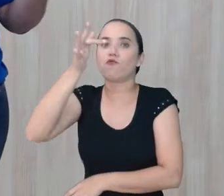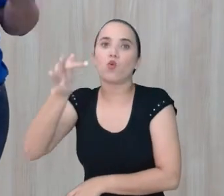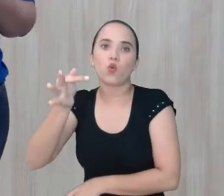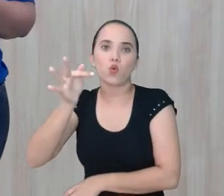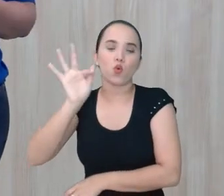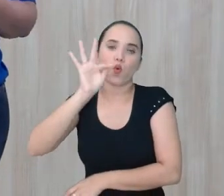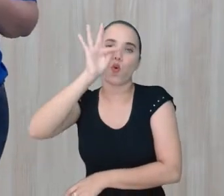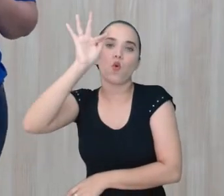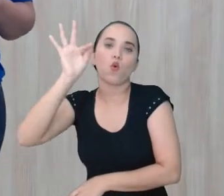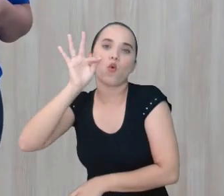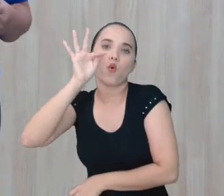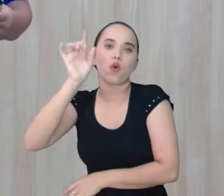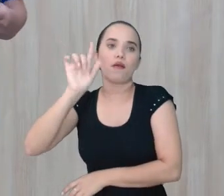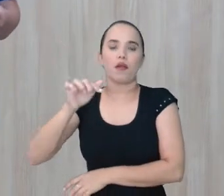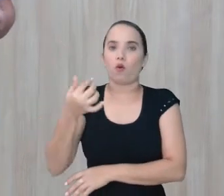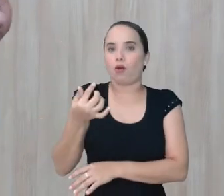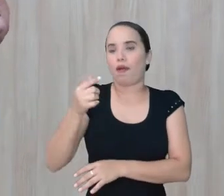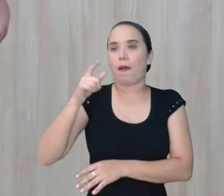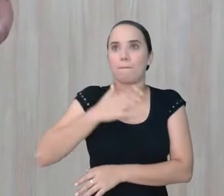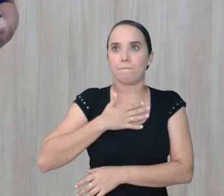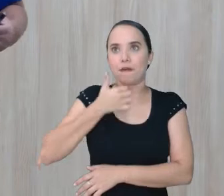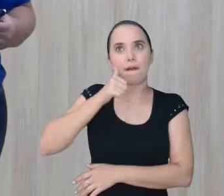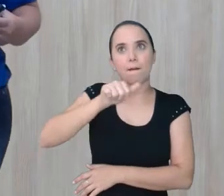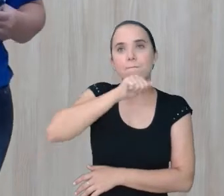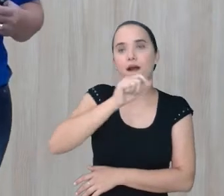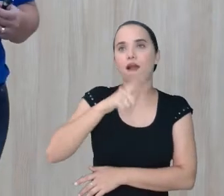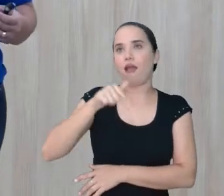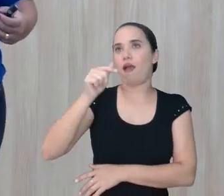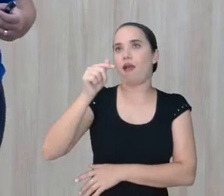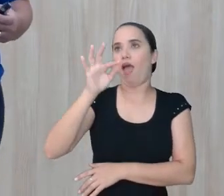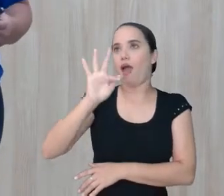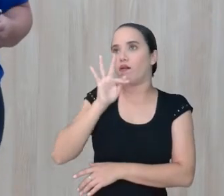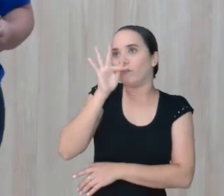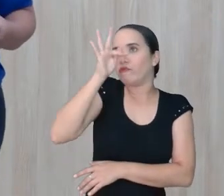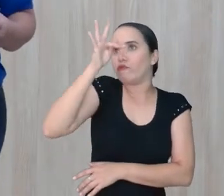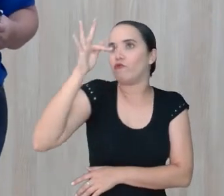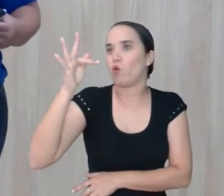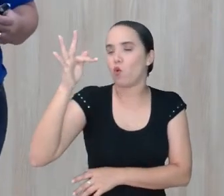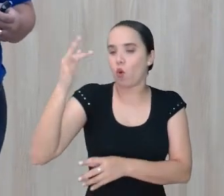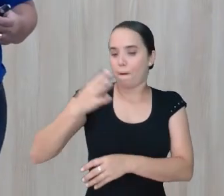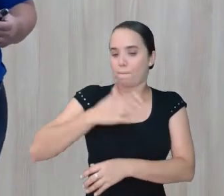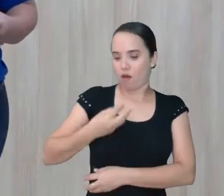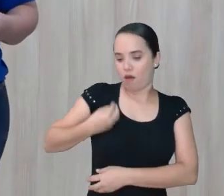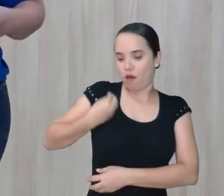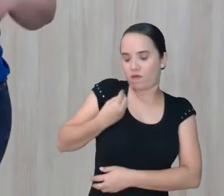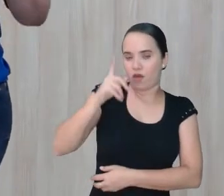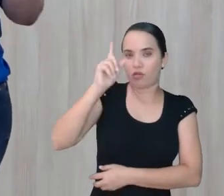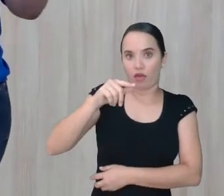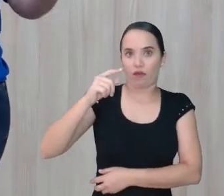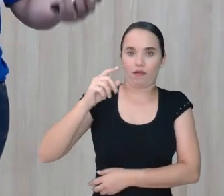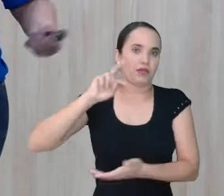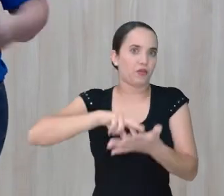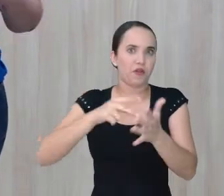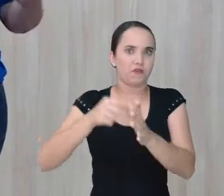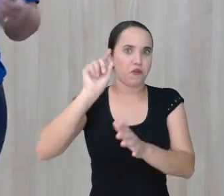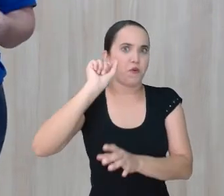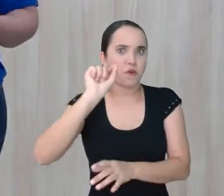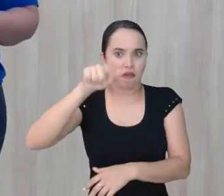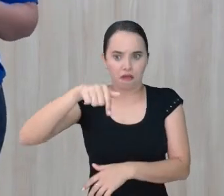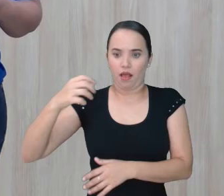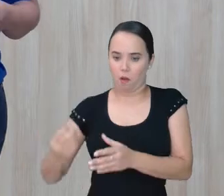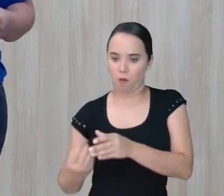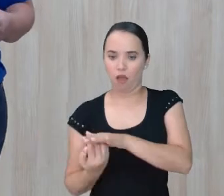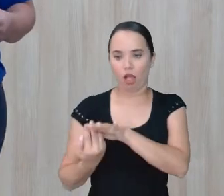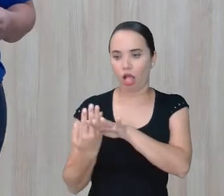vida, eu não estou querendo dizer que ela realmente é uma flor no sentido dicionarizado, né? Que é uma planta,